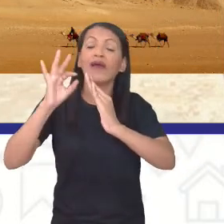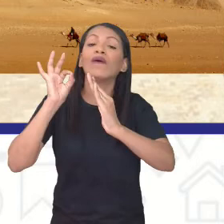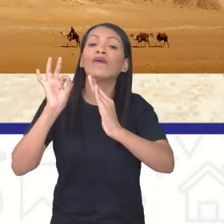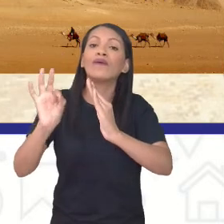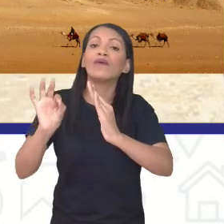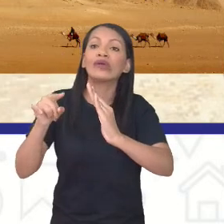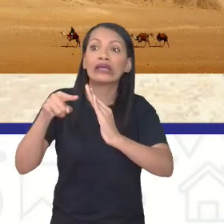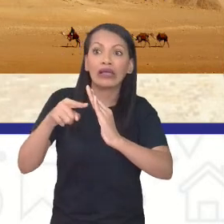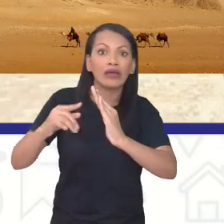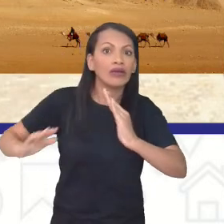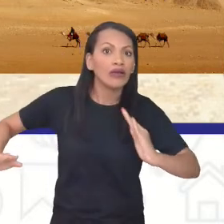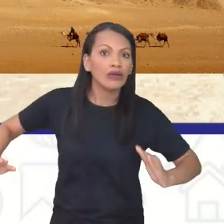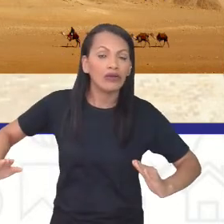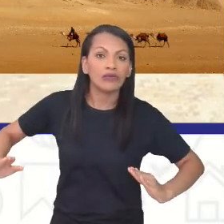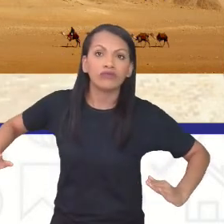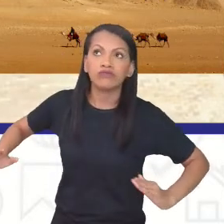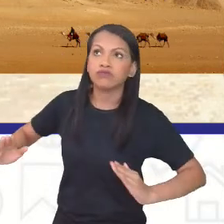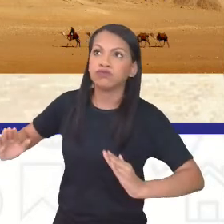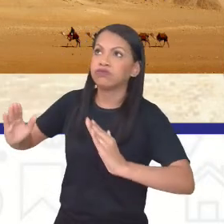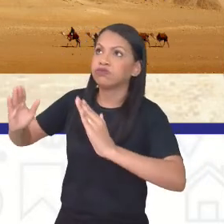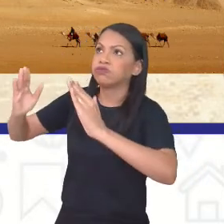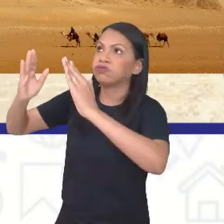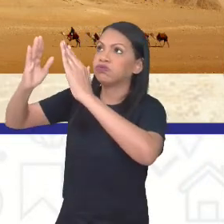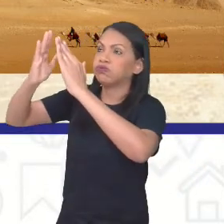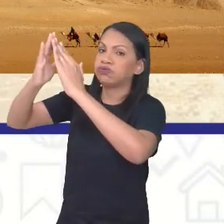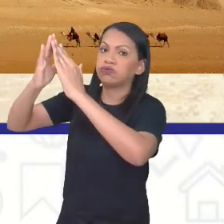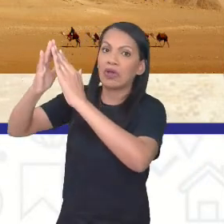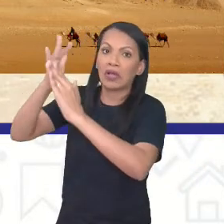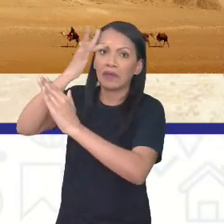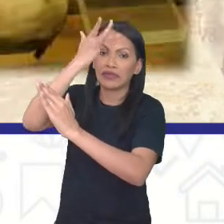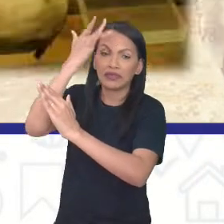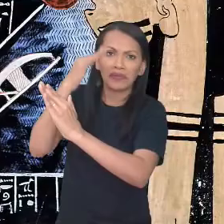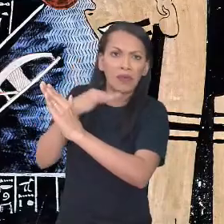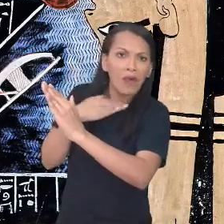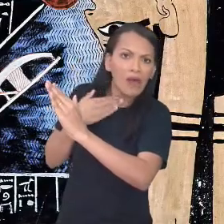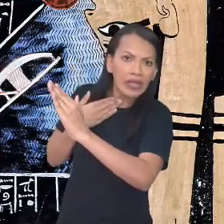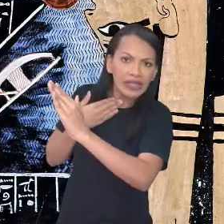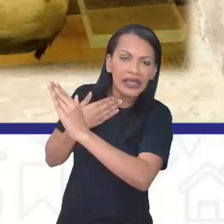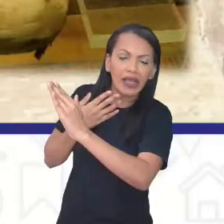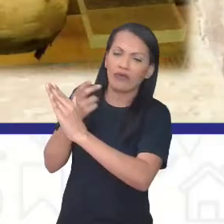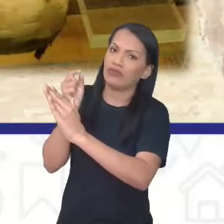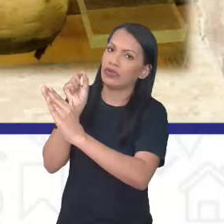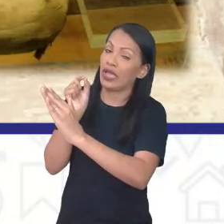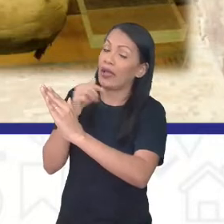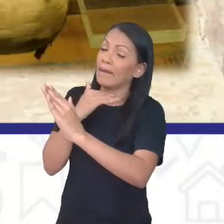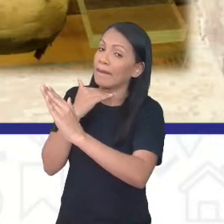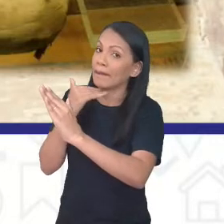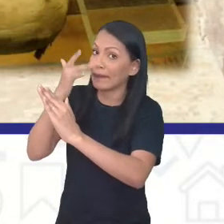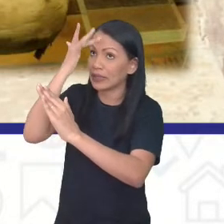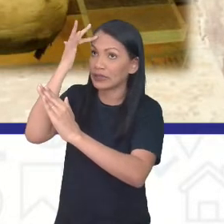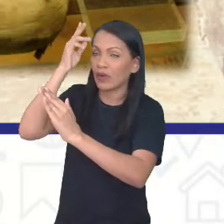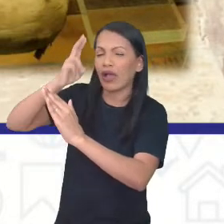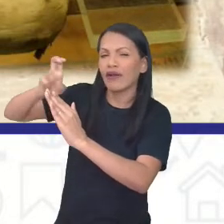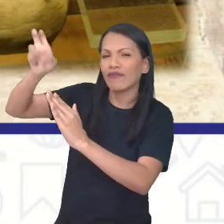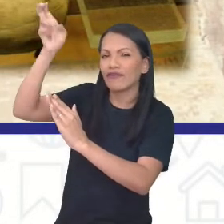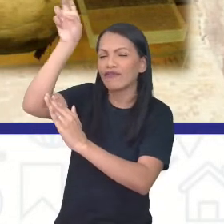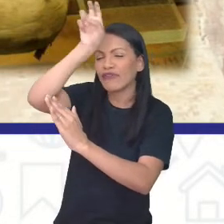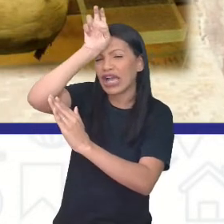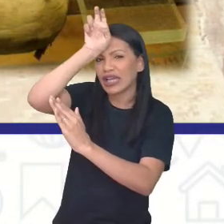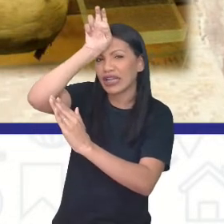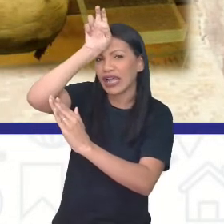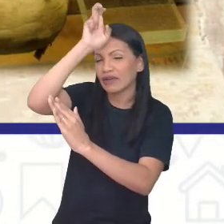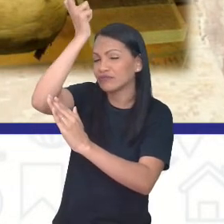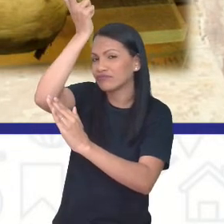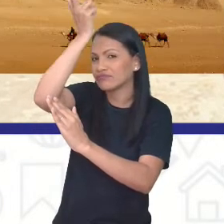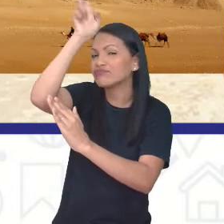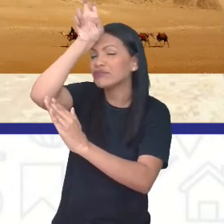quê? Grandes túmulos para os faraós. Então, o faraó, ele era mumificado,